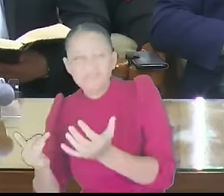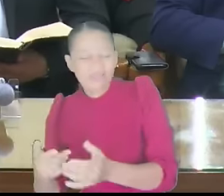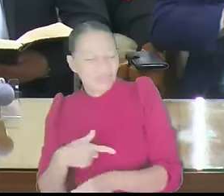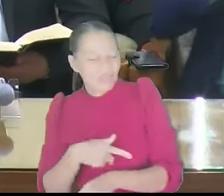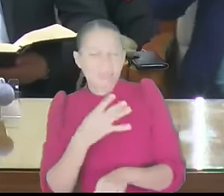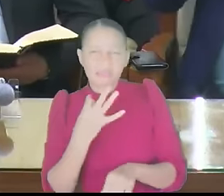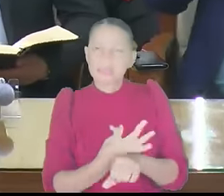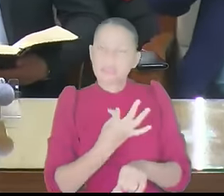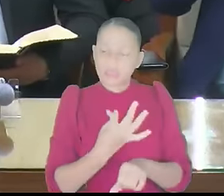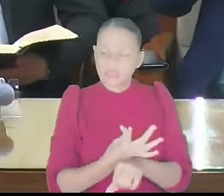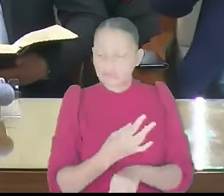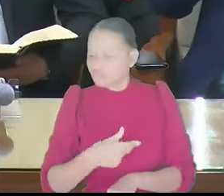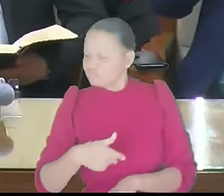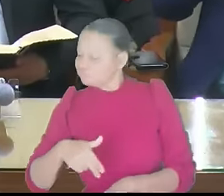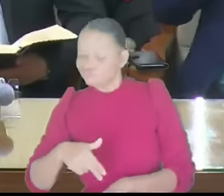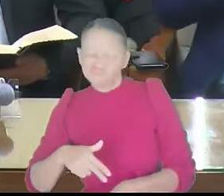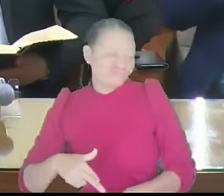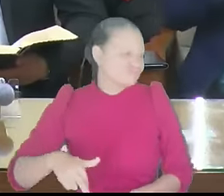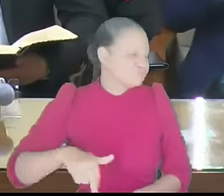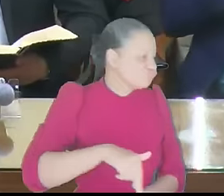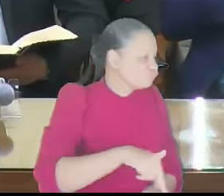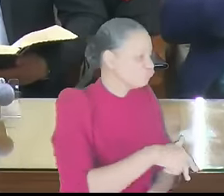e foi para a cidade.